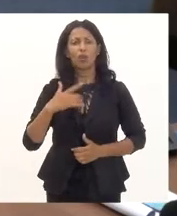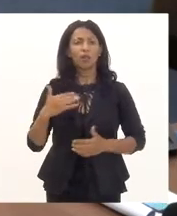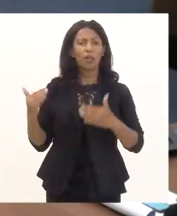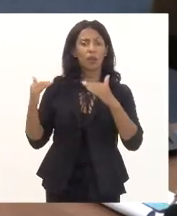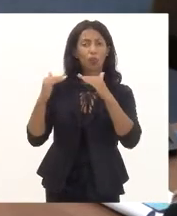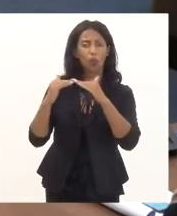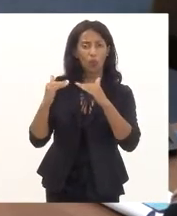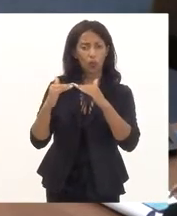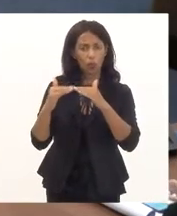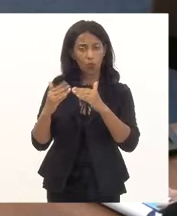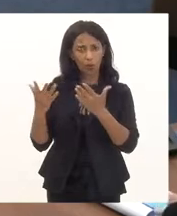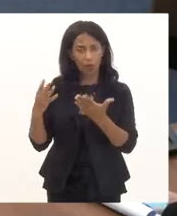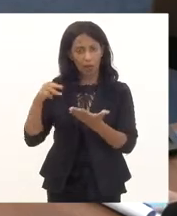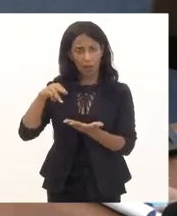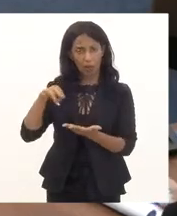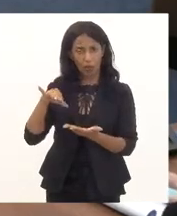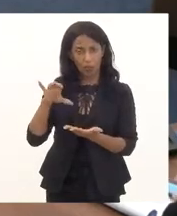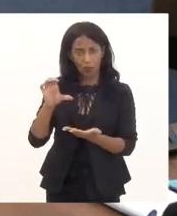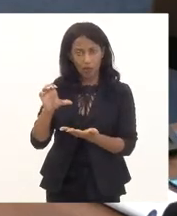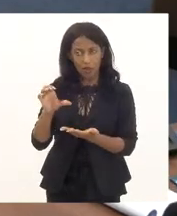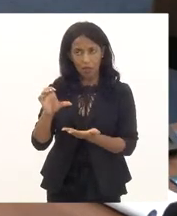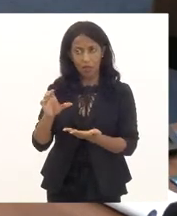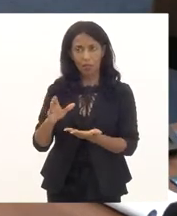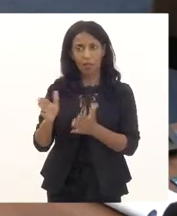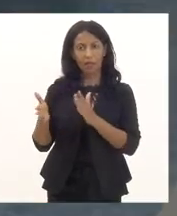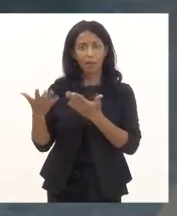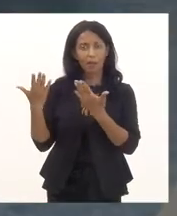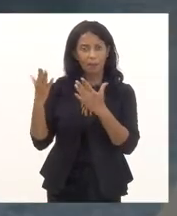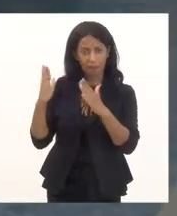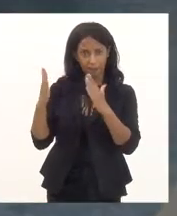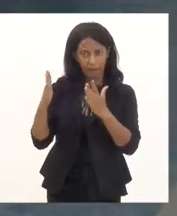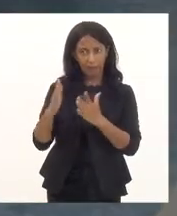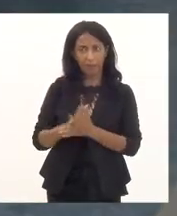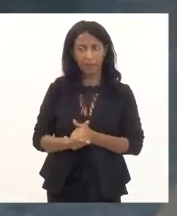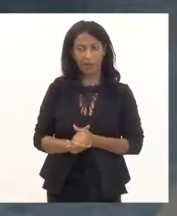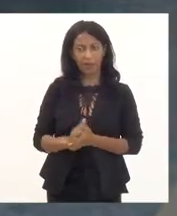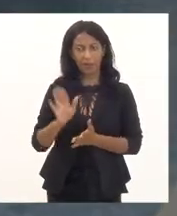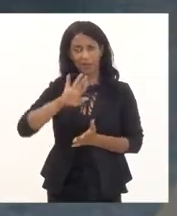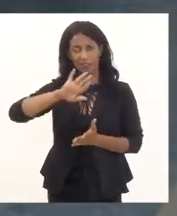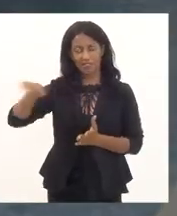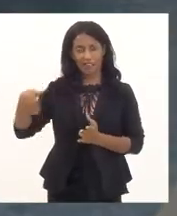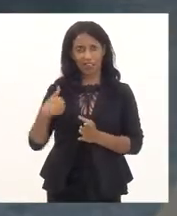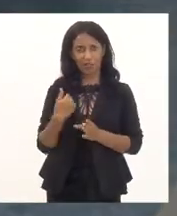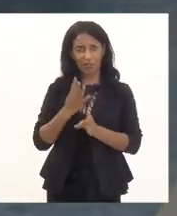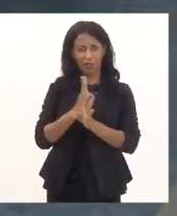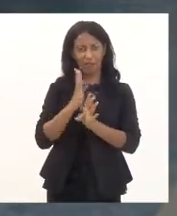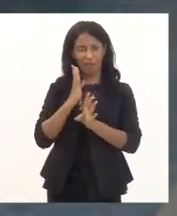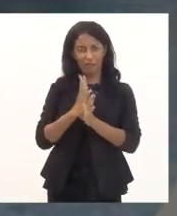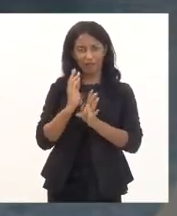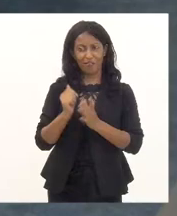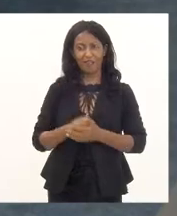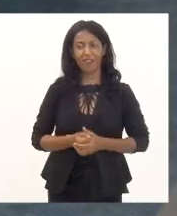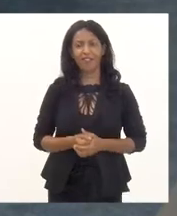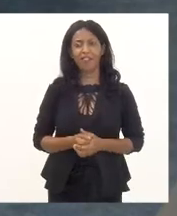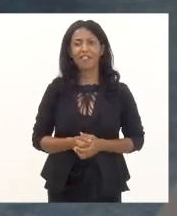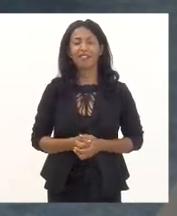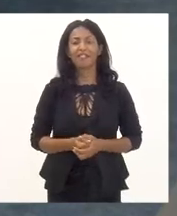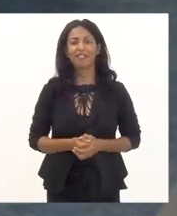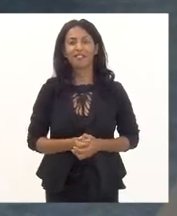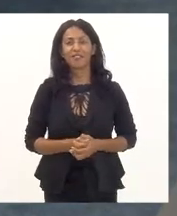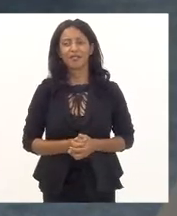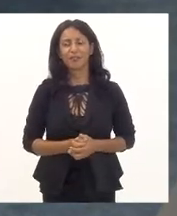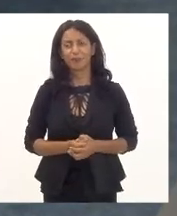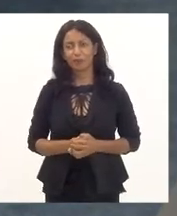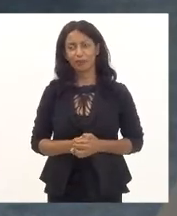Mins. Parabéns, deputado Márcio. Você já concordou, parabéns, agora eu estou aqui na fila. Parabéns. Pô, me dá 20 segundos aí, seja uma dama. Aí,